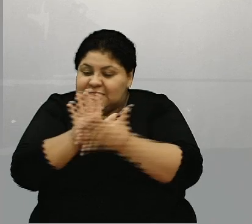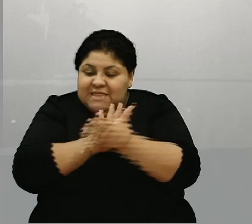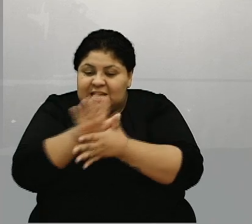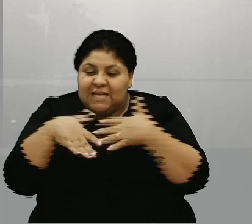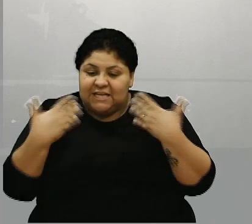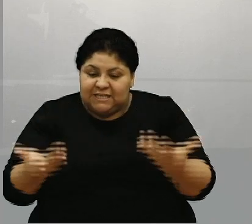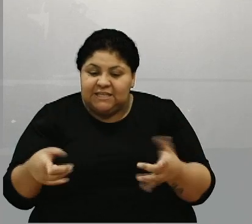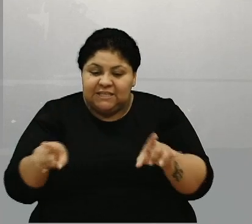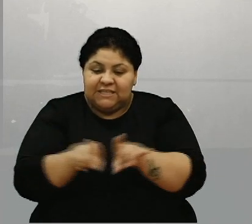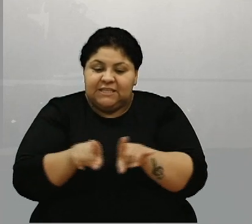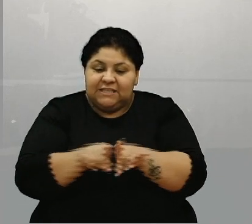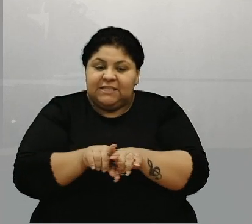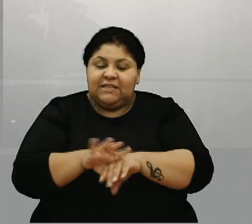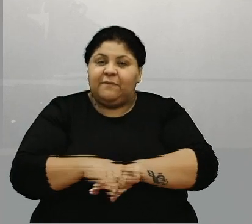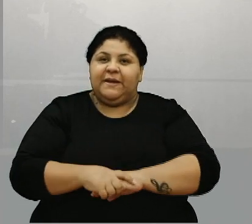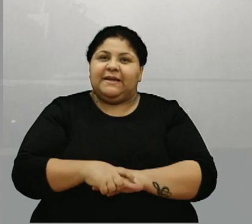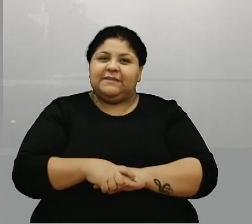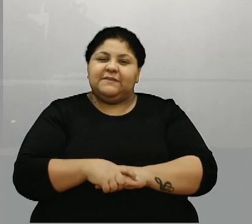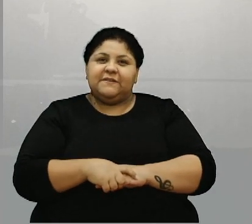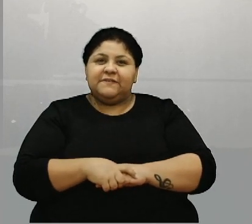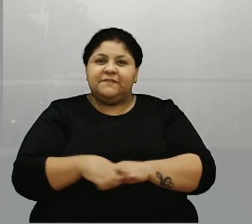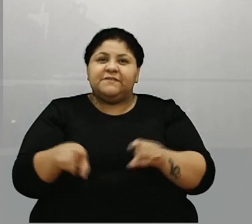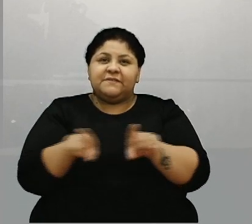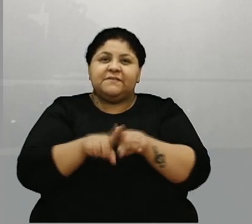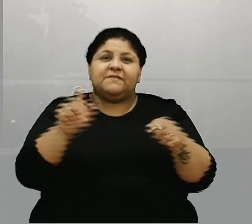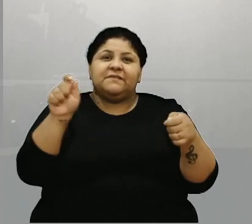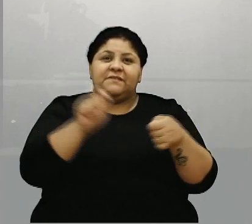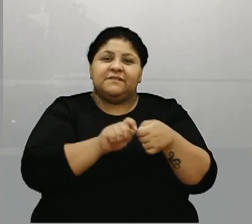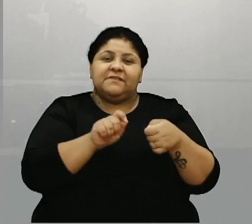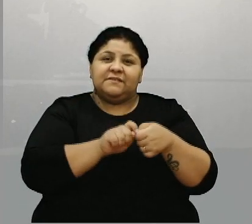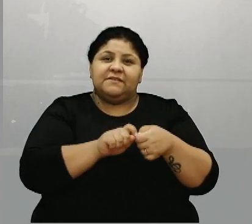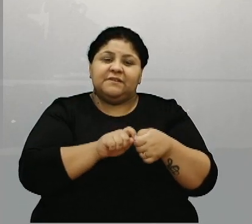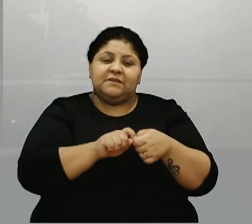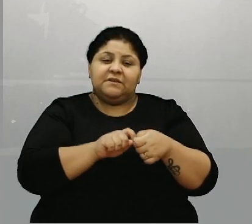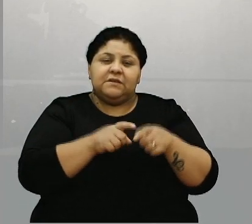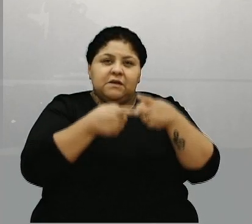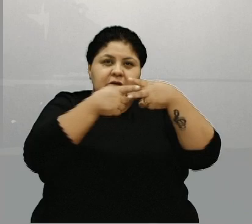da rua e ainda fazer